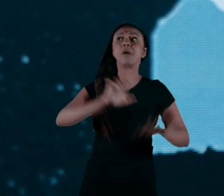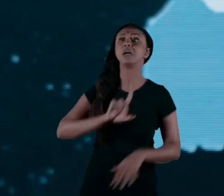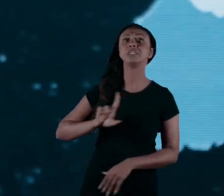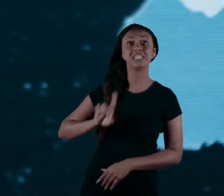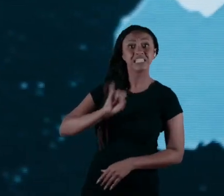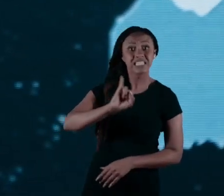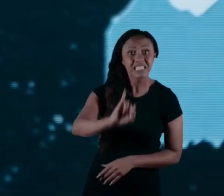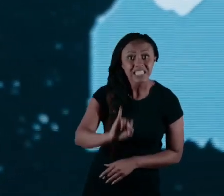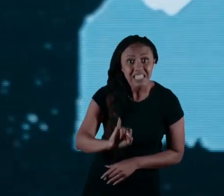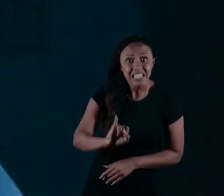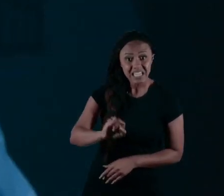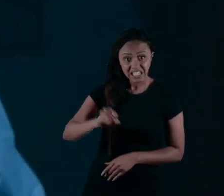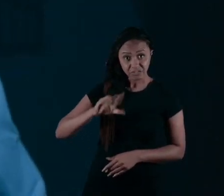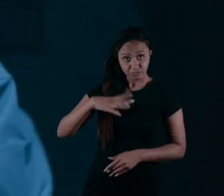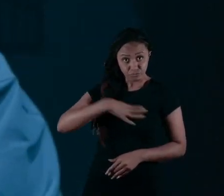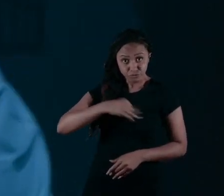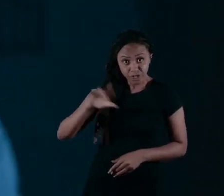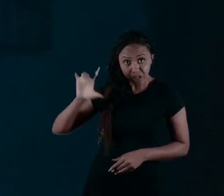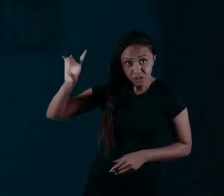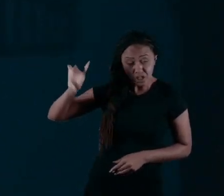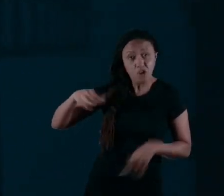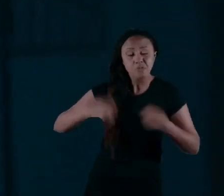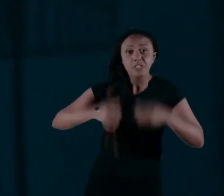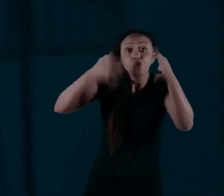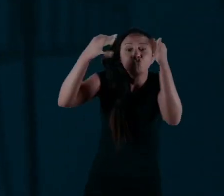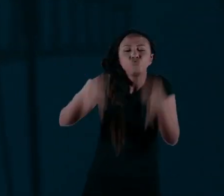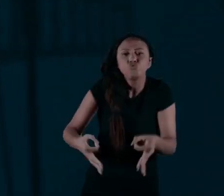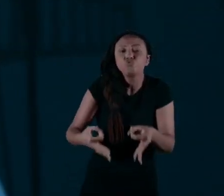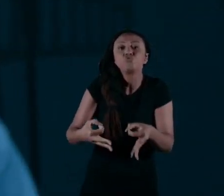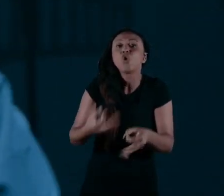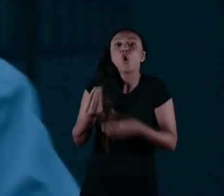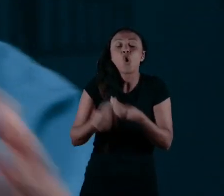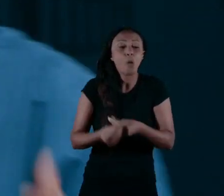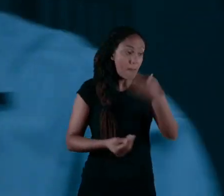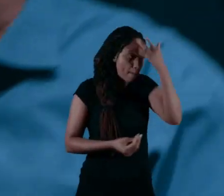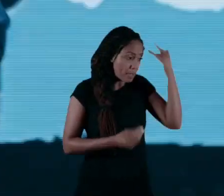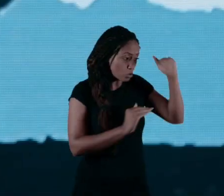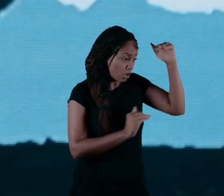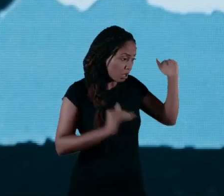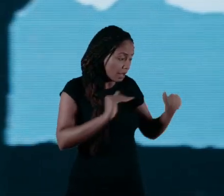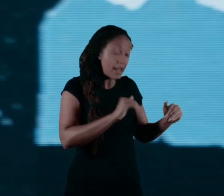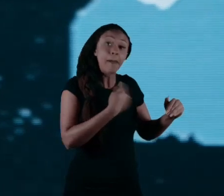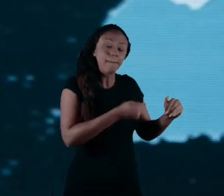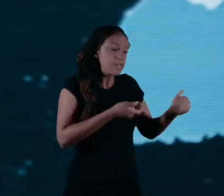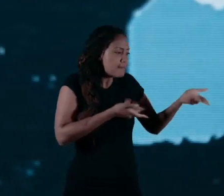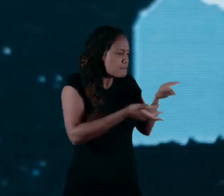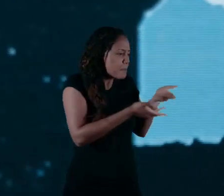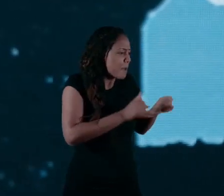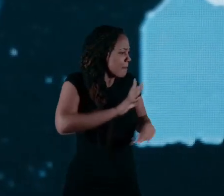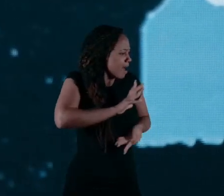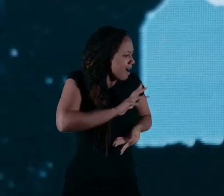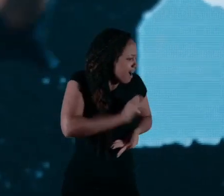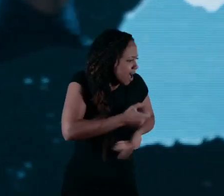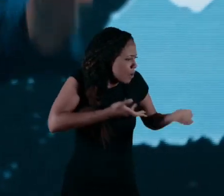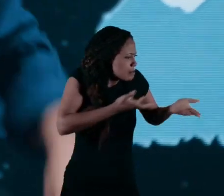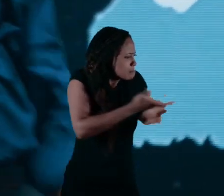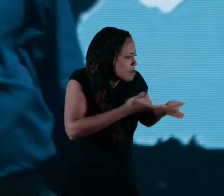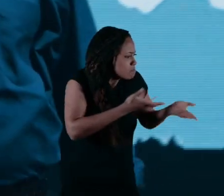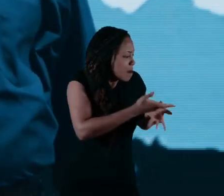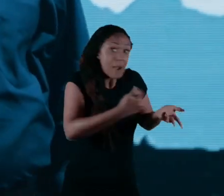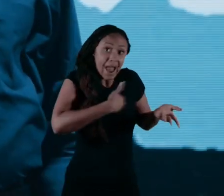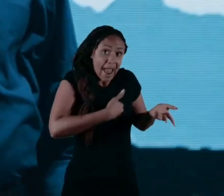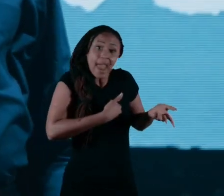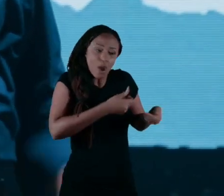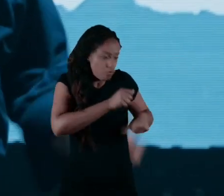deve ser justo a ponto de saber que os que estão embaixo devem ser tratados com tanto amor a ponto deles